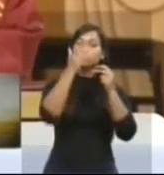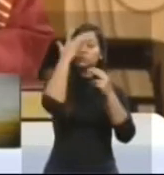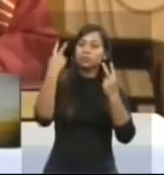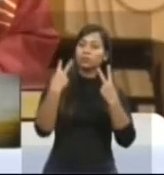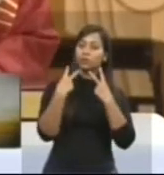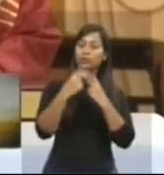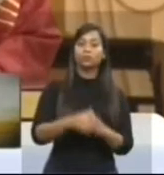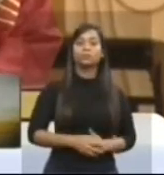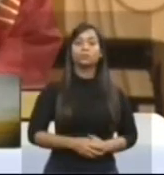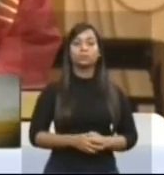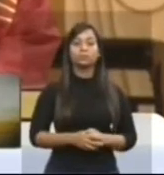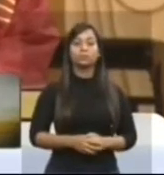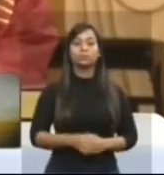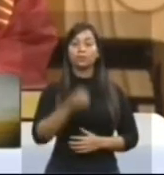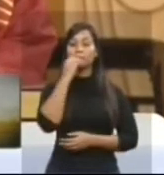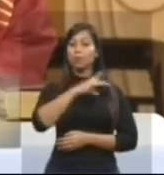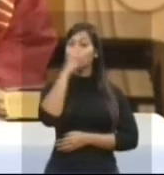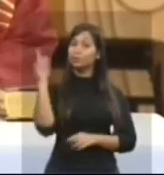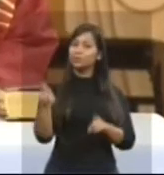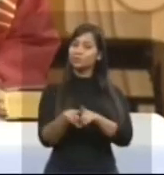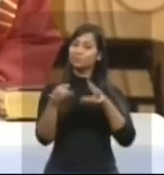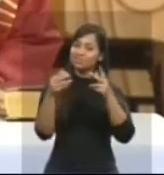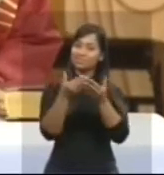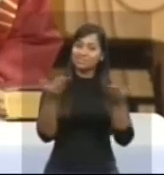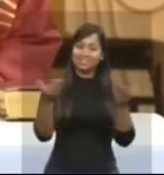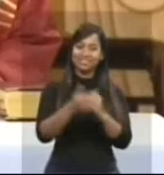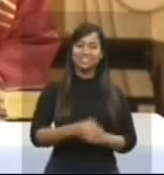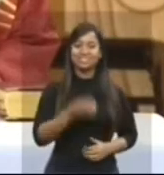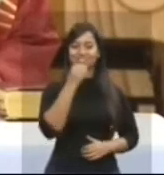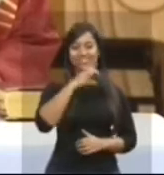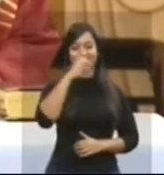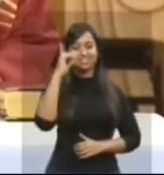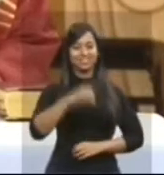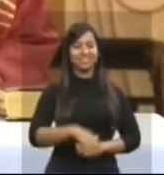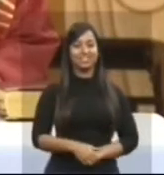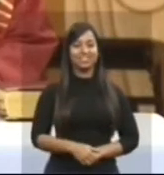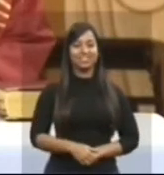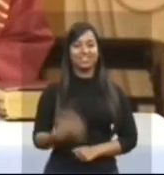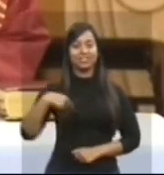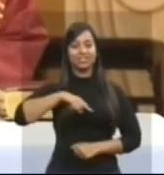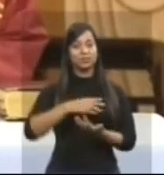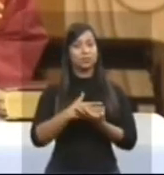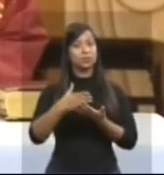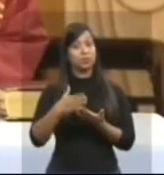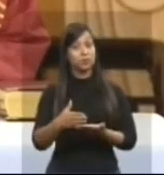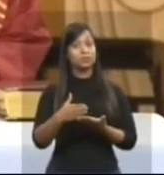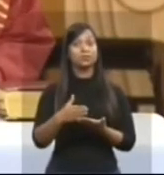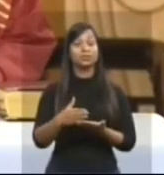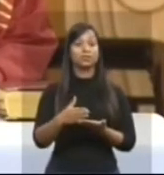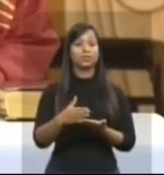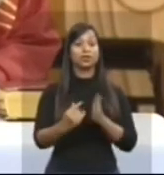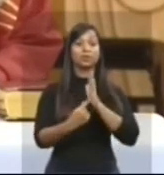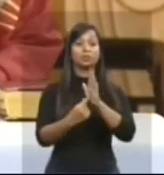telespectadores. E bom dia para todos. Bom dia. Vamos iniciar